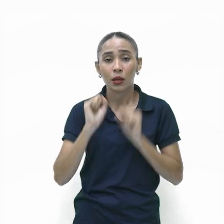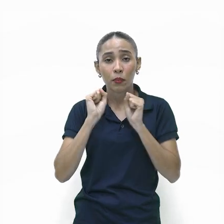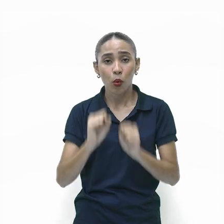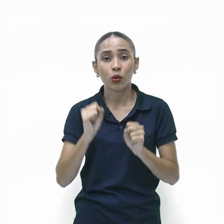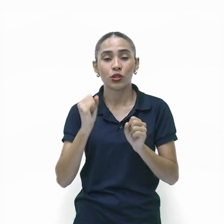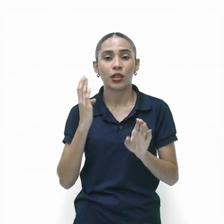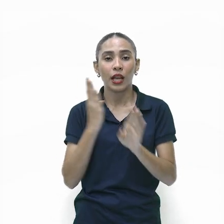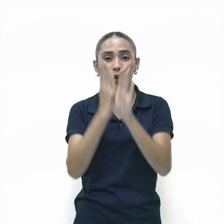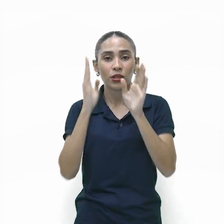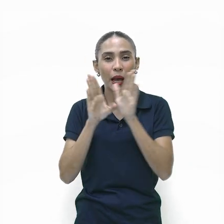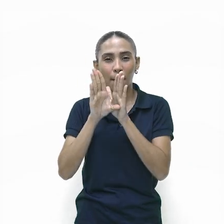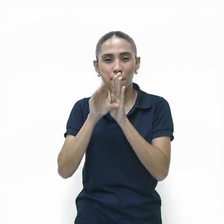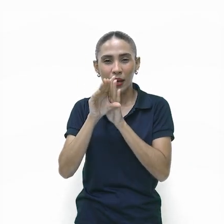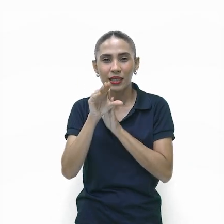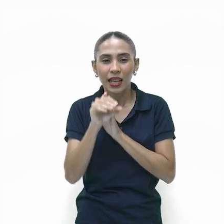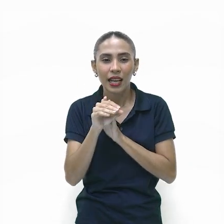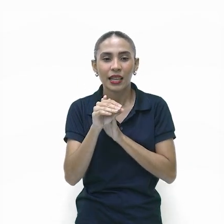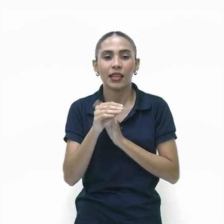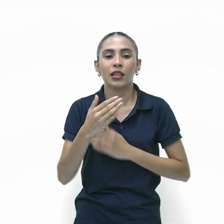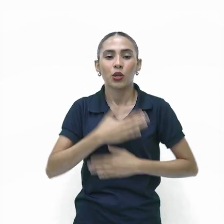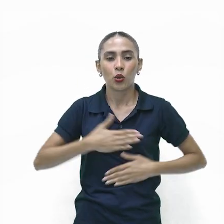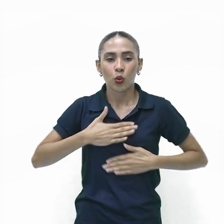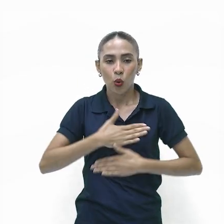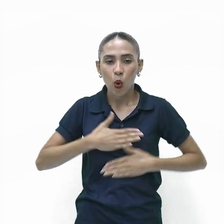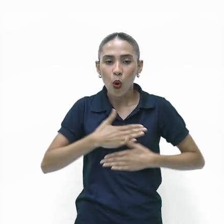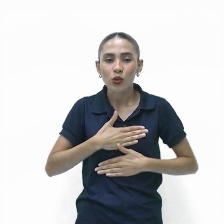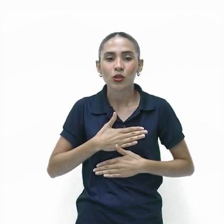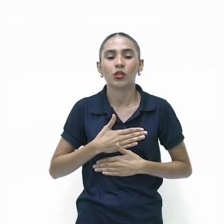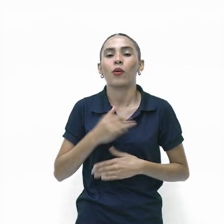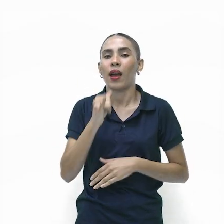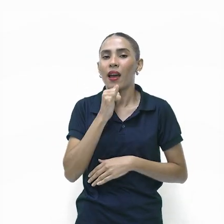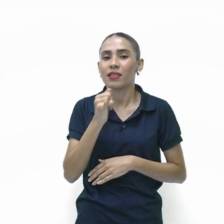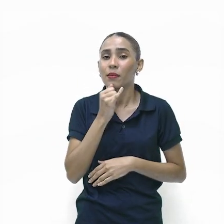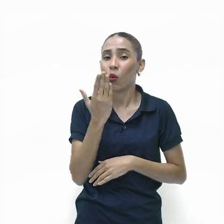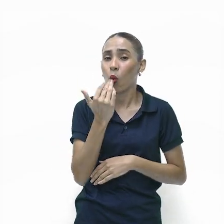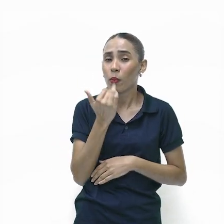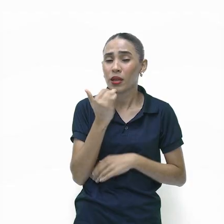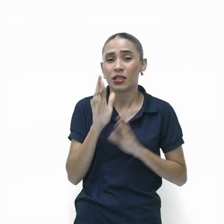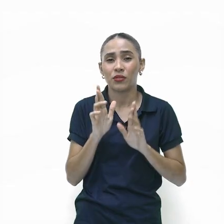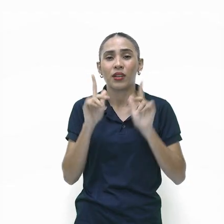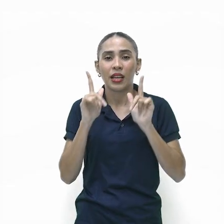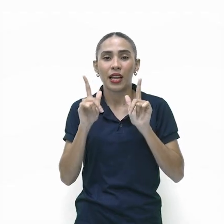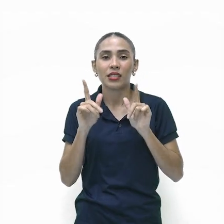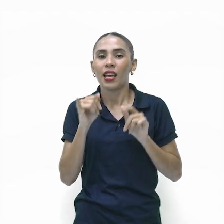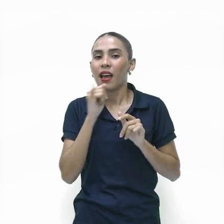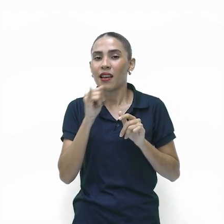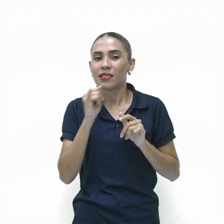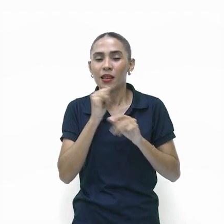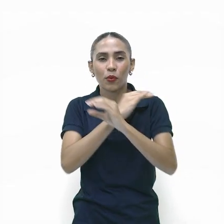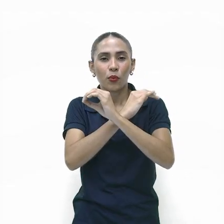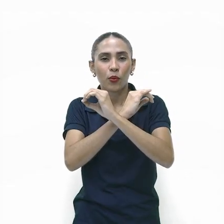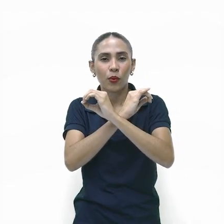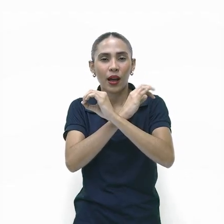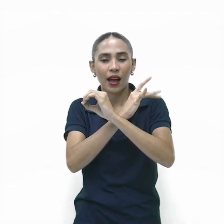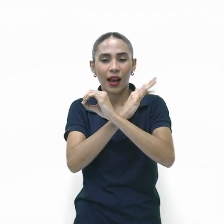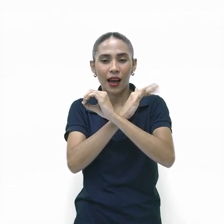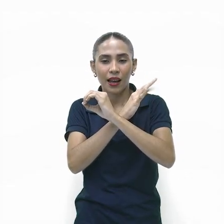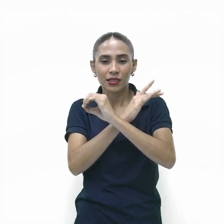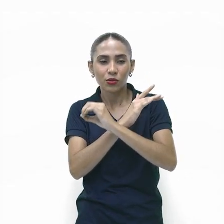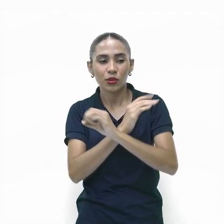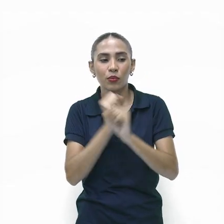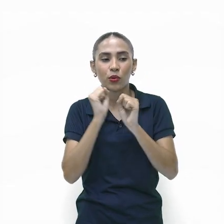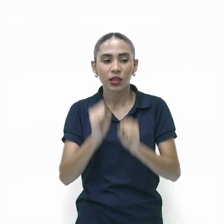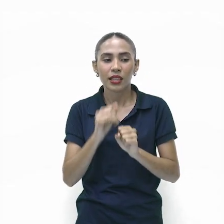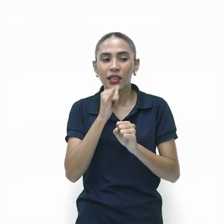sabores estranhos. Isso mesmo, alguns vivem em ácido que derreteria nossos dedos, imagina só a resistência